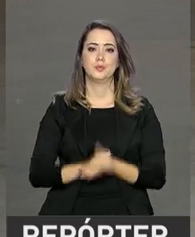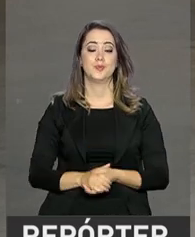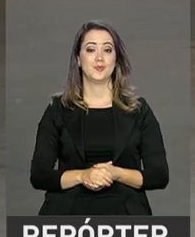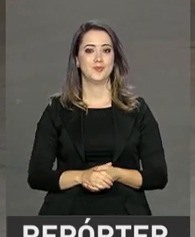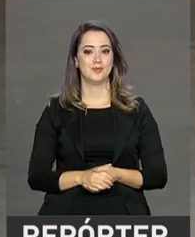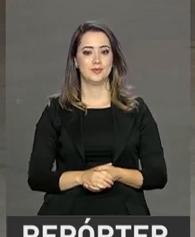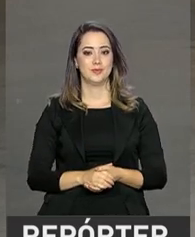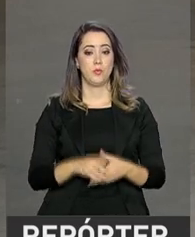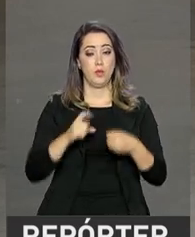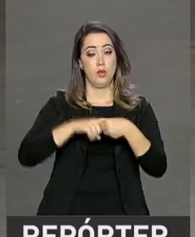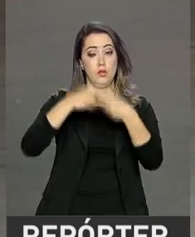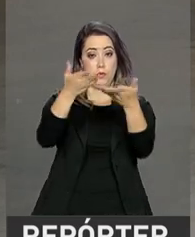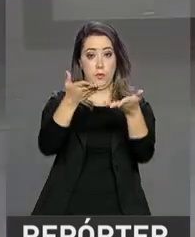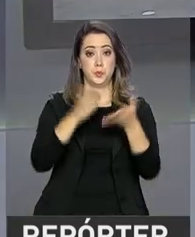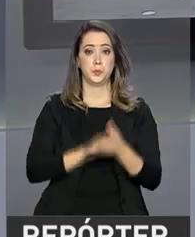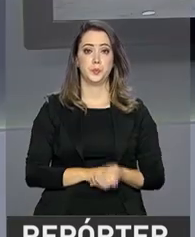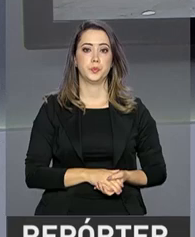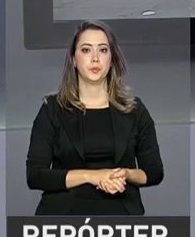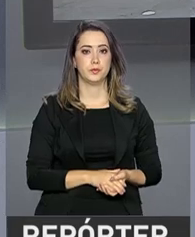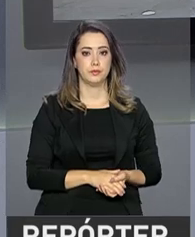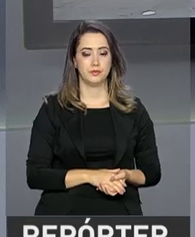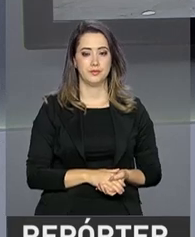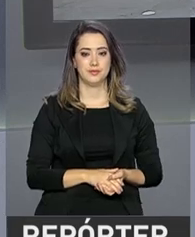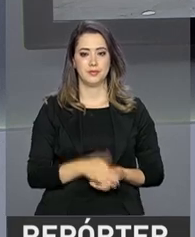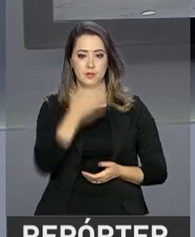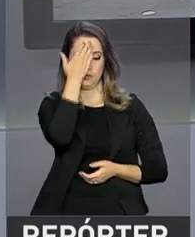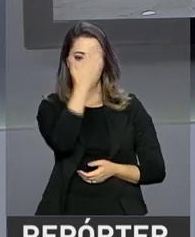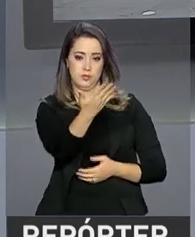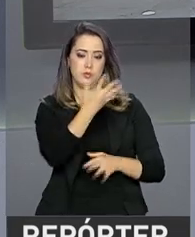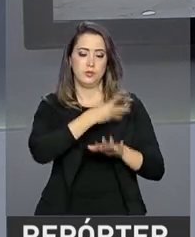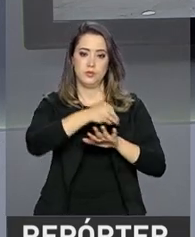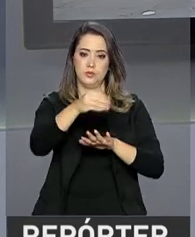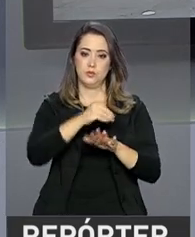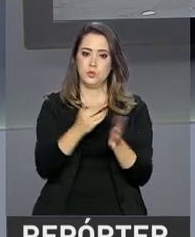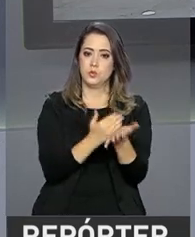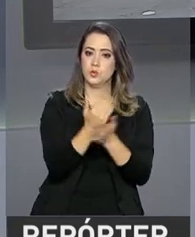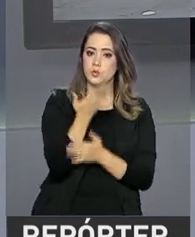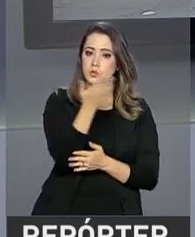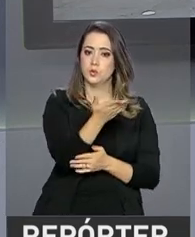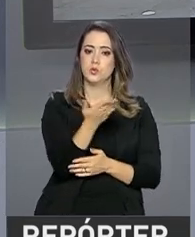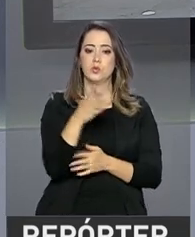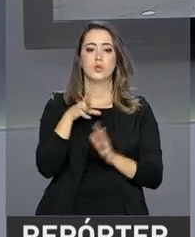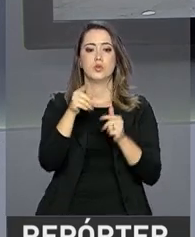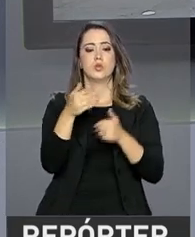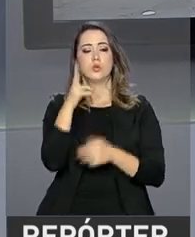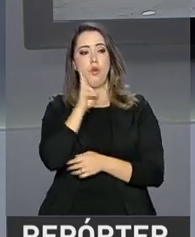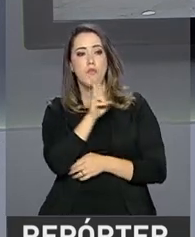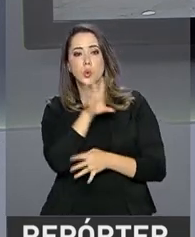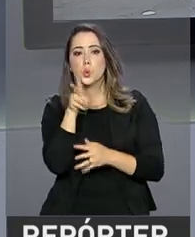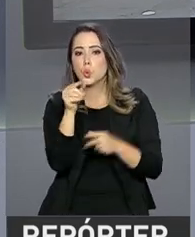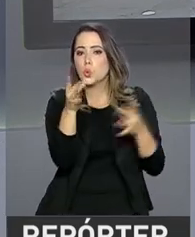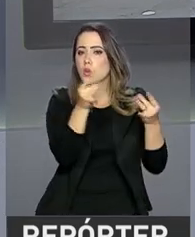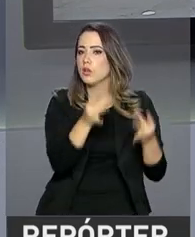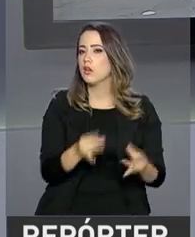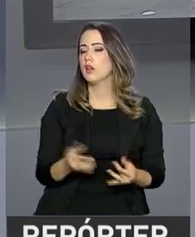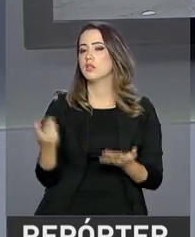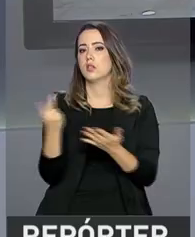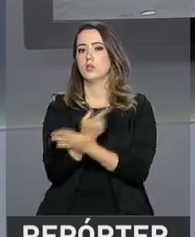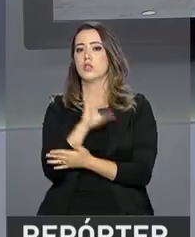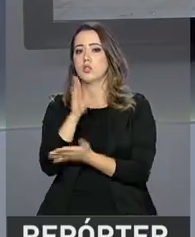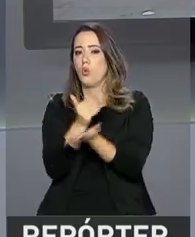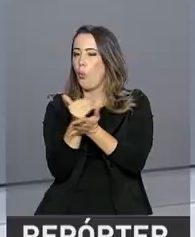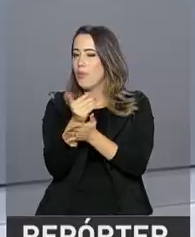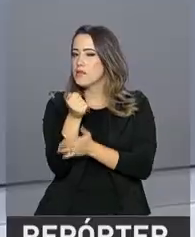Pública. Eu volto com você no estúdio, Ana. Obrigada, Paulo, que continua aí acompanhando toda a movimentação dessa cerimônia que começa já